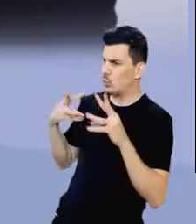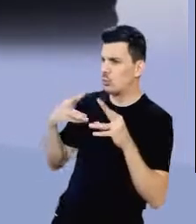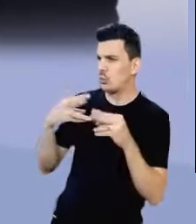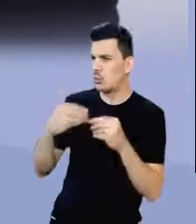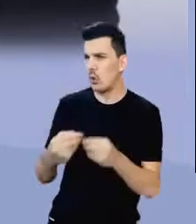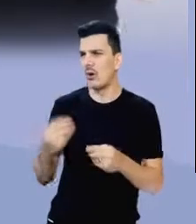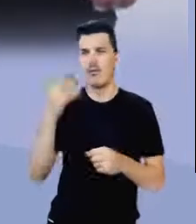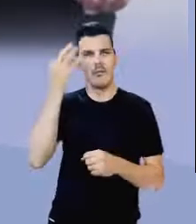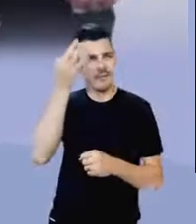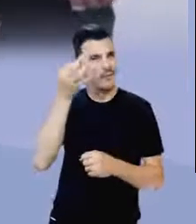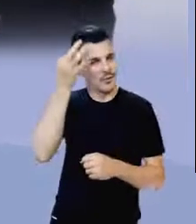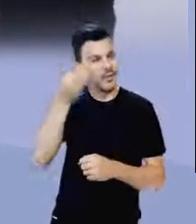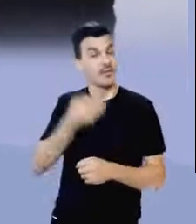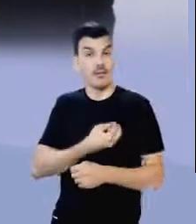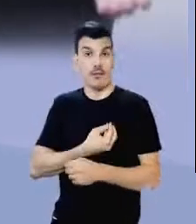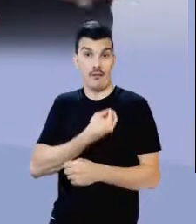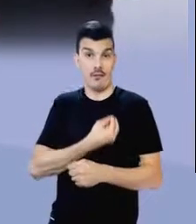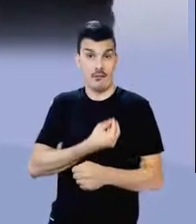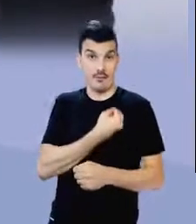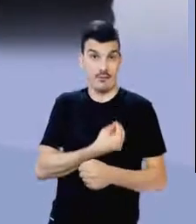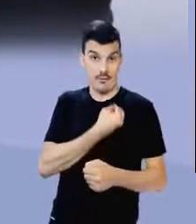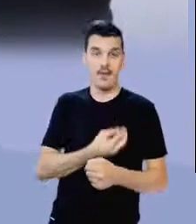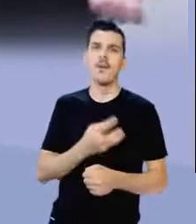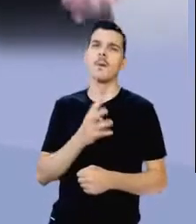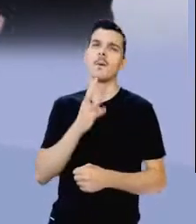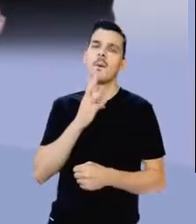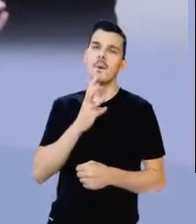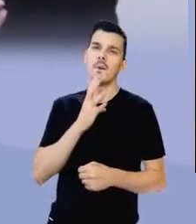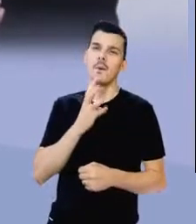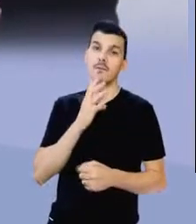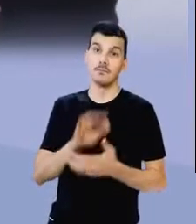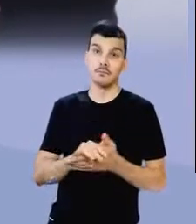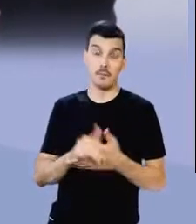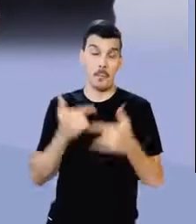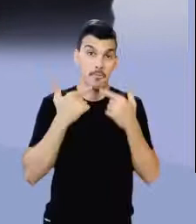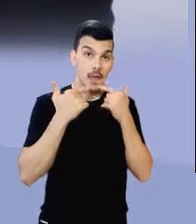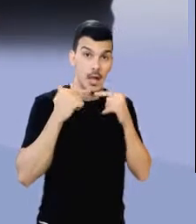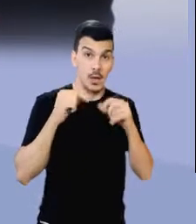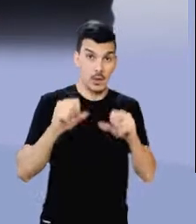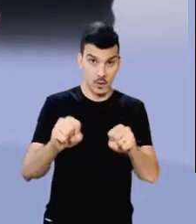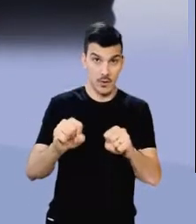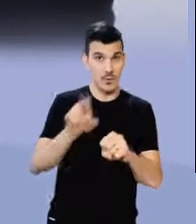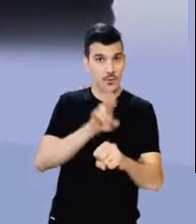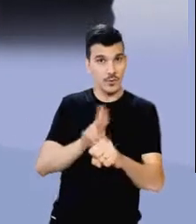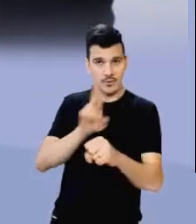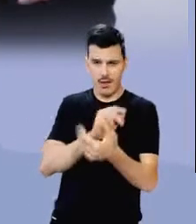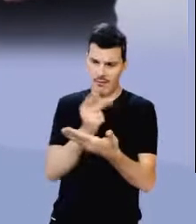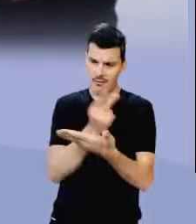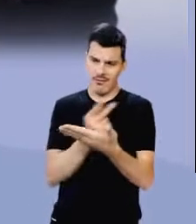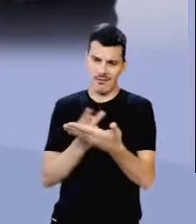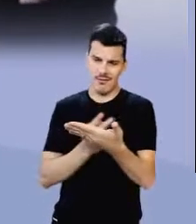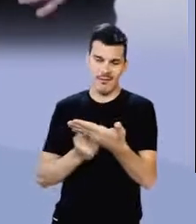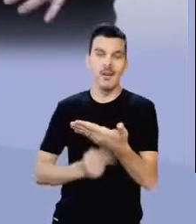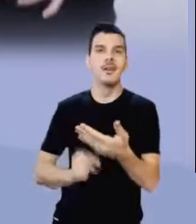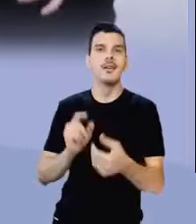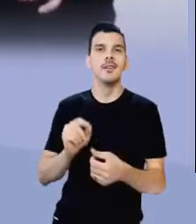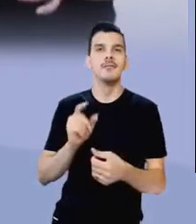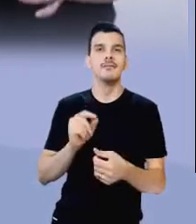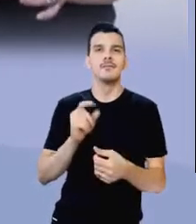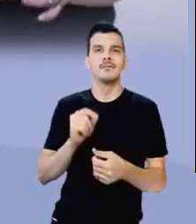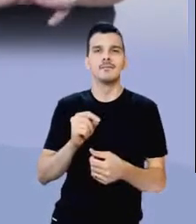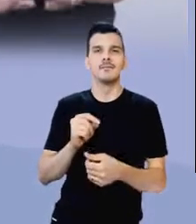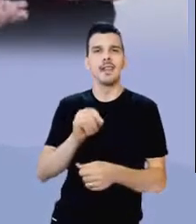todas as filosofias que ele vivera, que ele conhecera. A linguagem usada por eles, uma